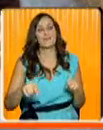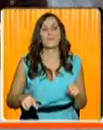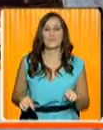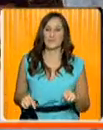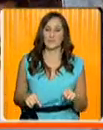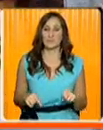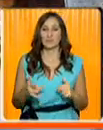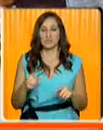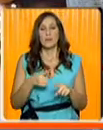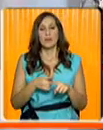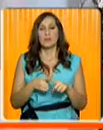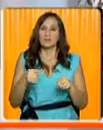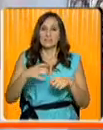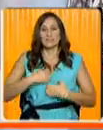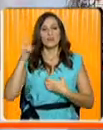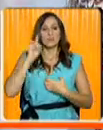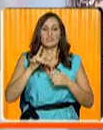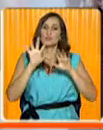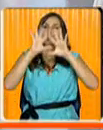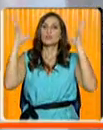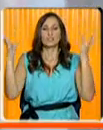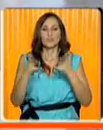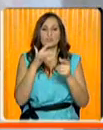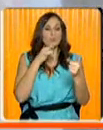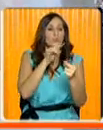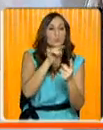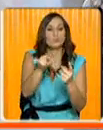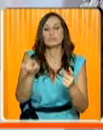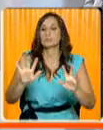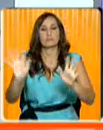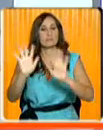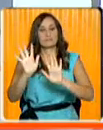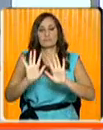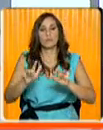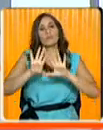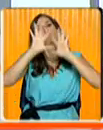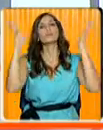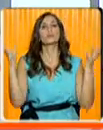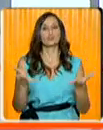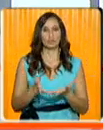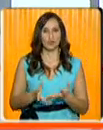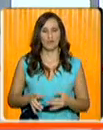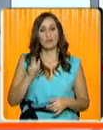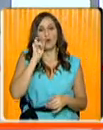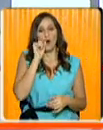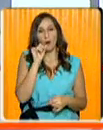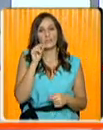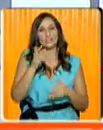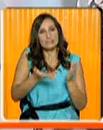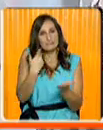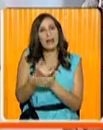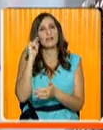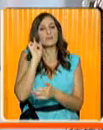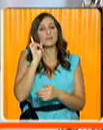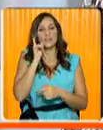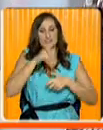Vocês têm alguma importância para os homens? E falemos na generalidade, não estou já a dizer, não estou a particularizar no vosso caso, mas os homens dão alguma